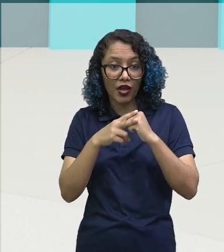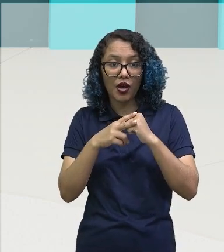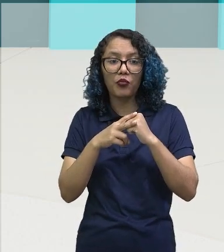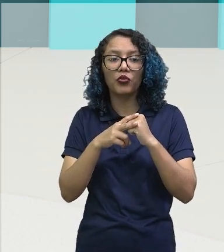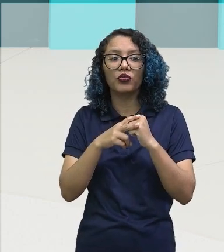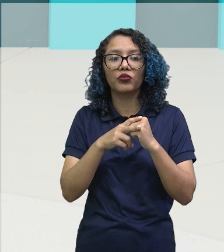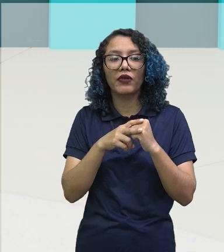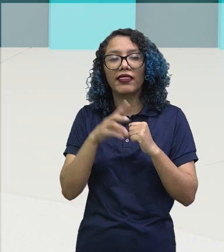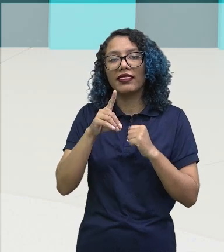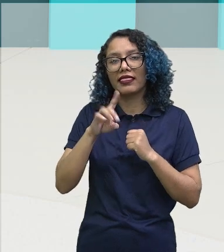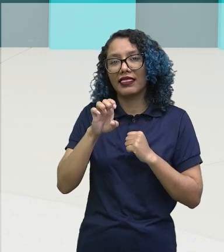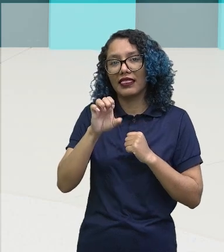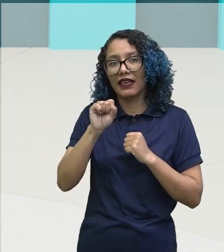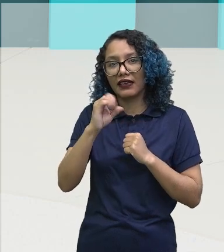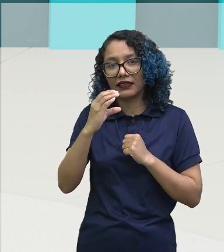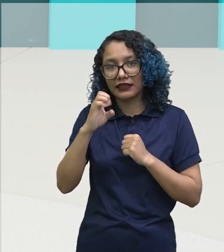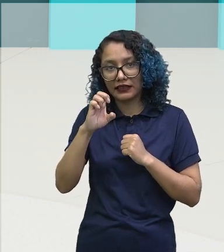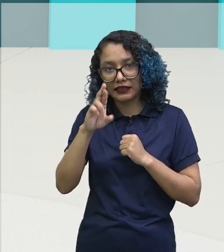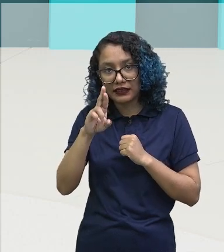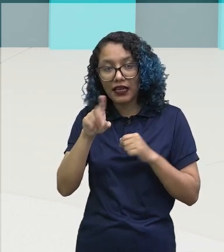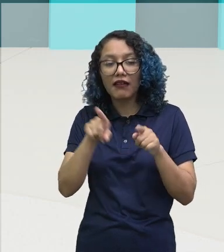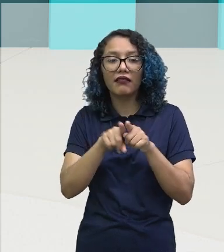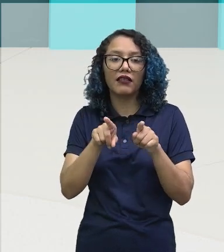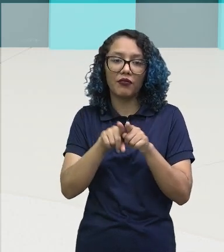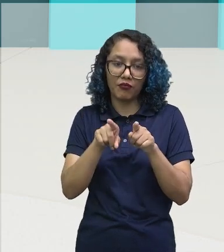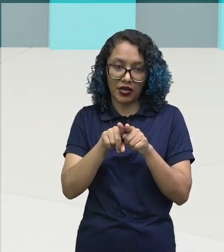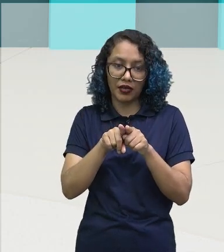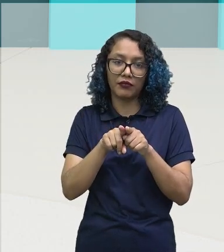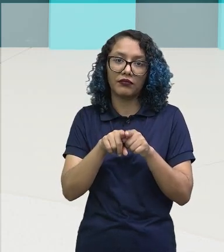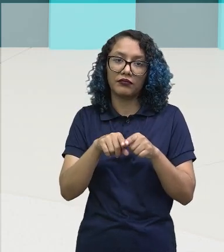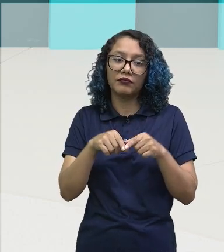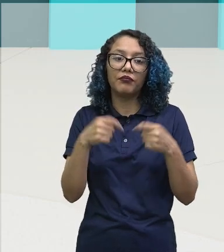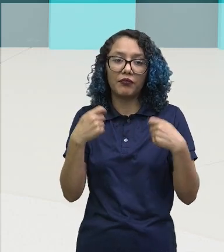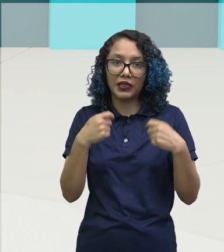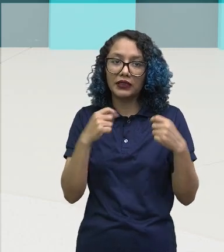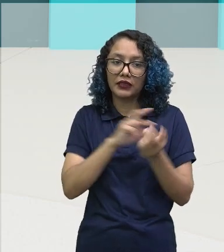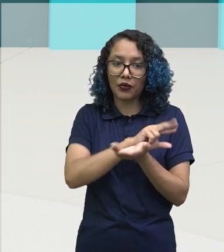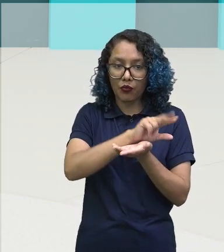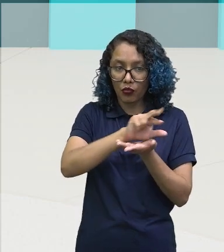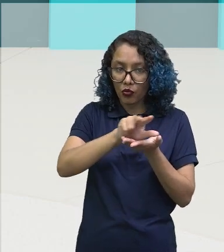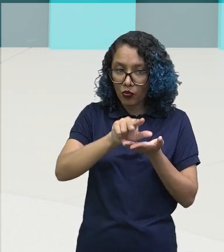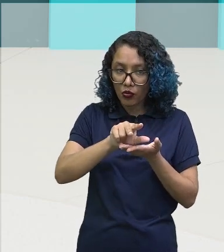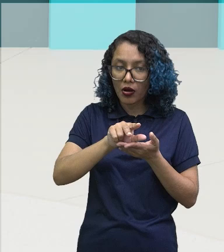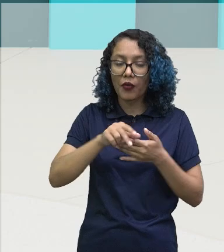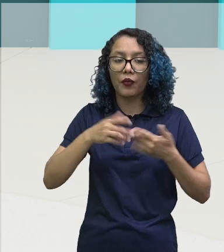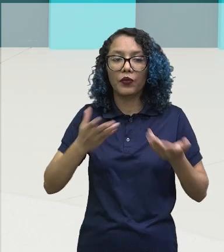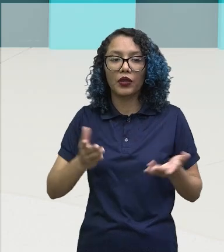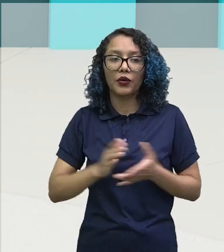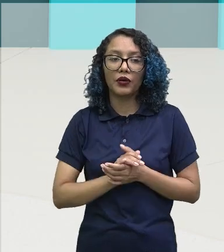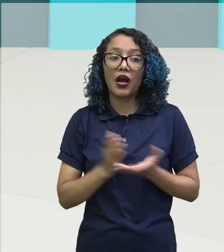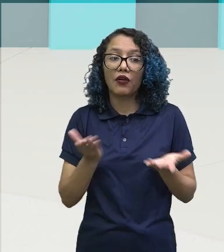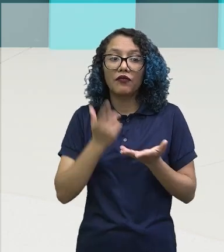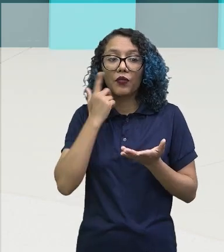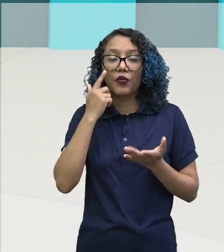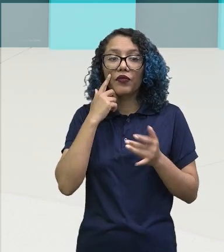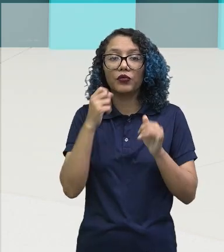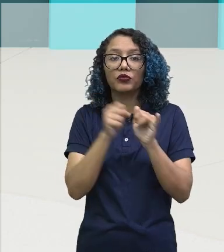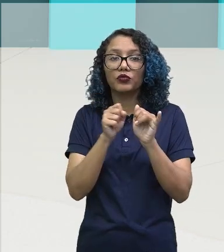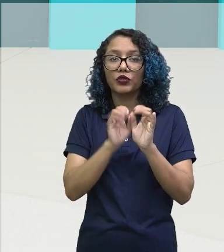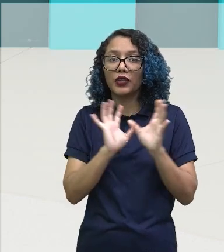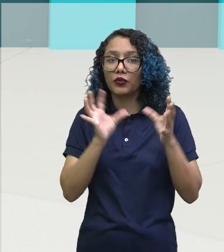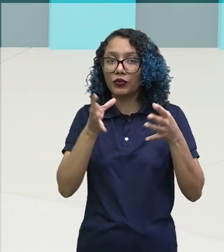plural. Seguindo agora para o sujeito coletivo. O sujeito coletivo, ele indica,